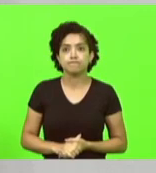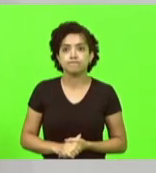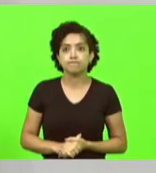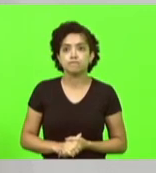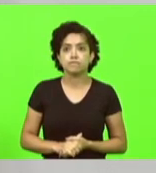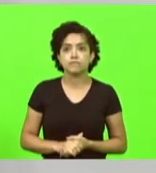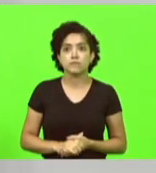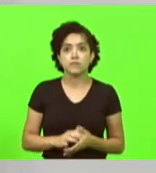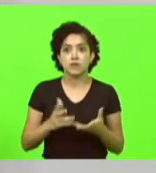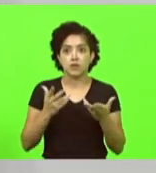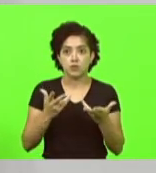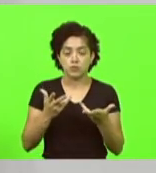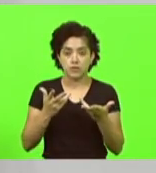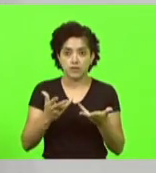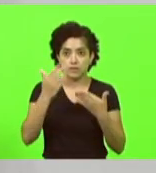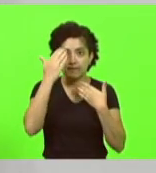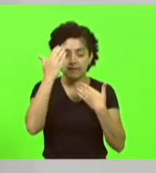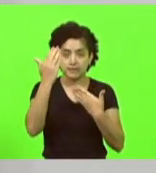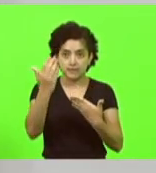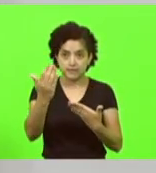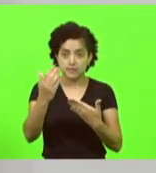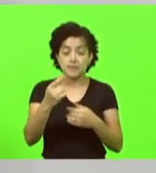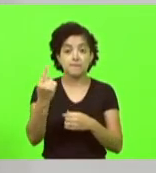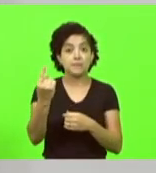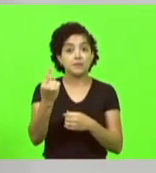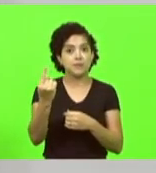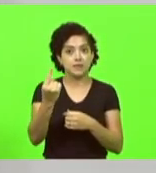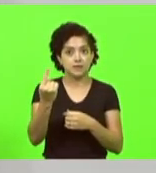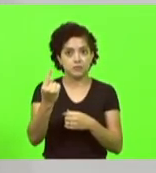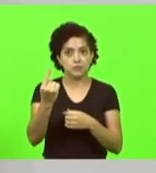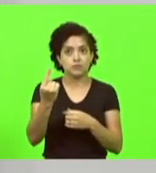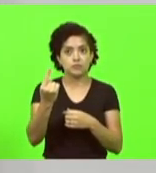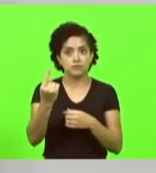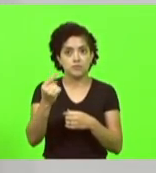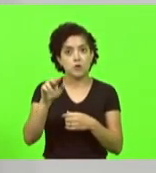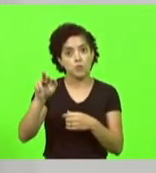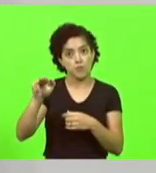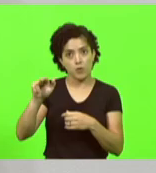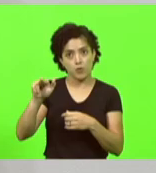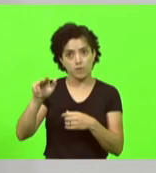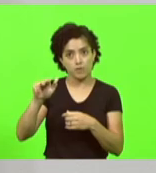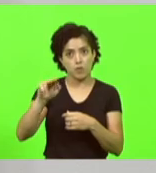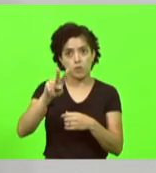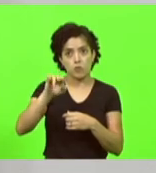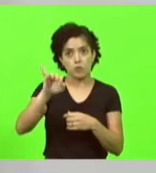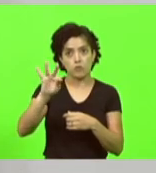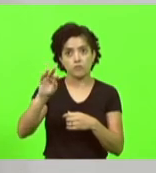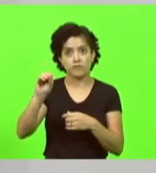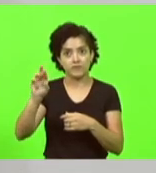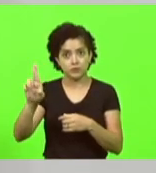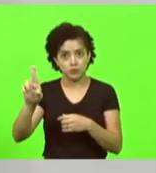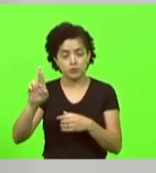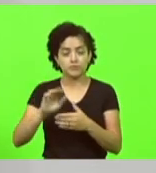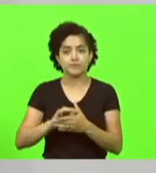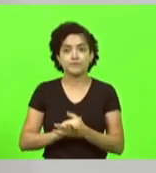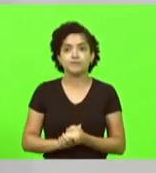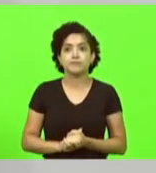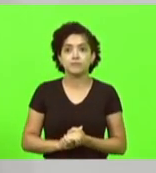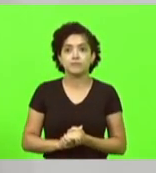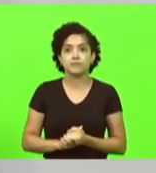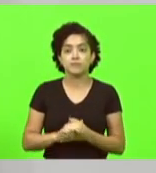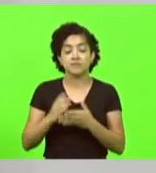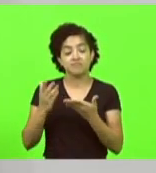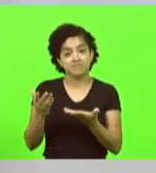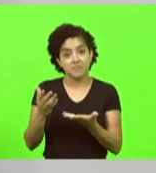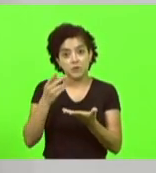Quero agradecer, primeiramente, o meu irmão Vitor Sopelsa. Confesso a